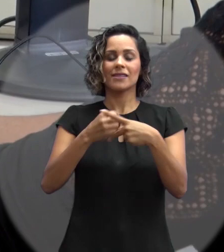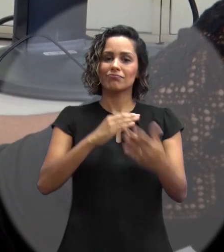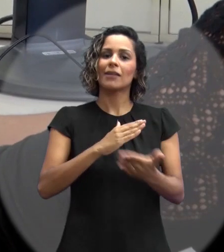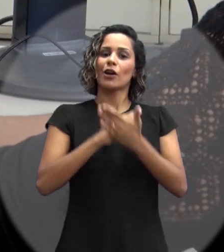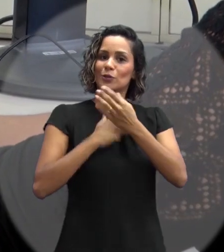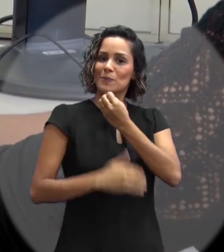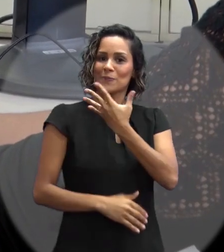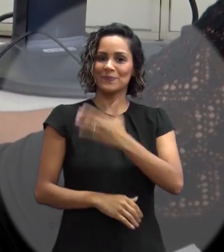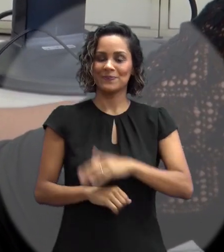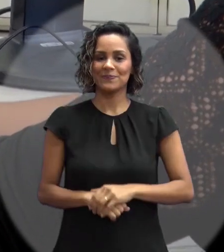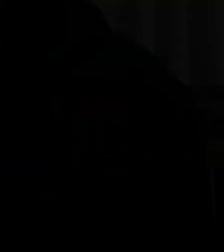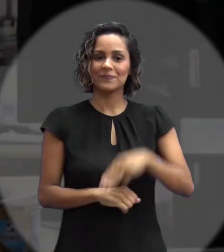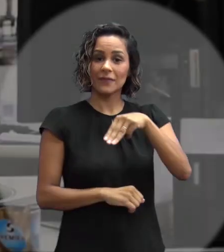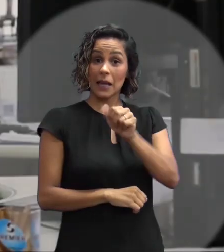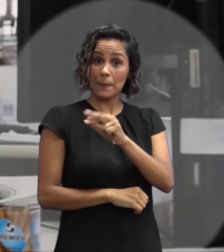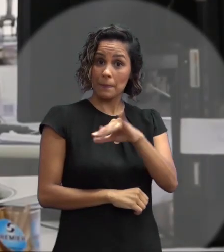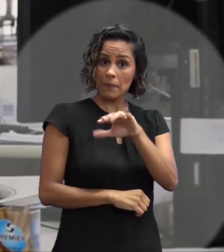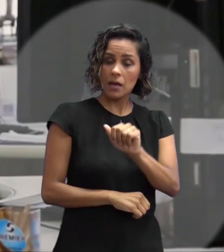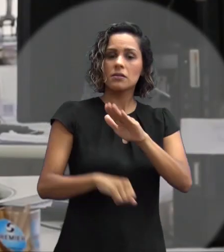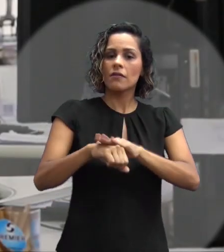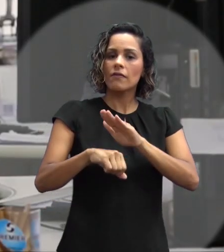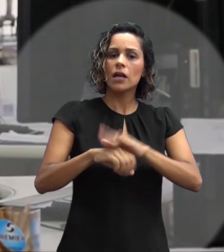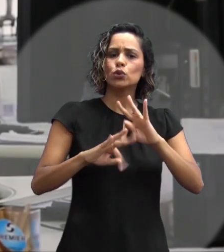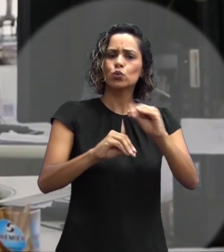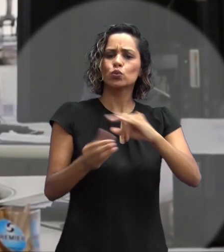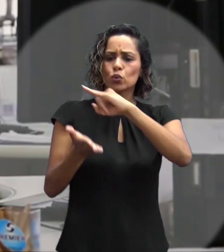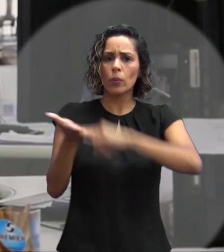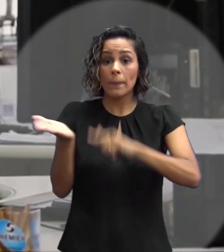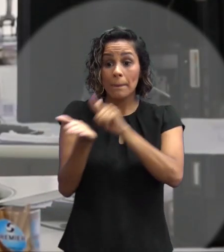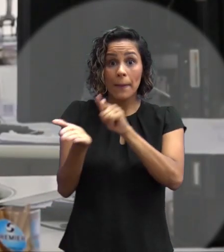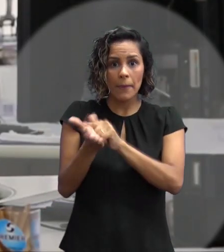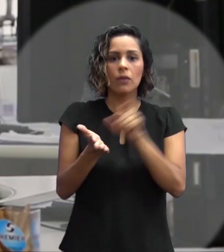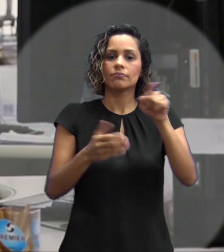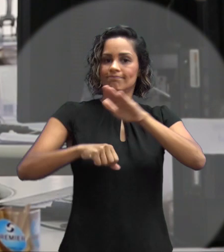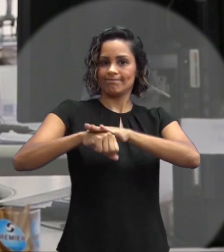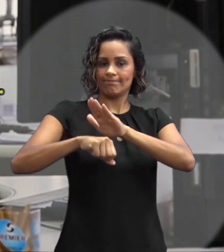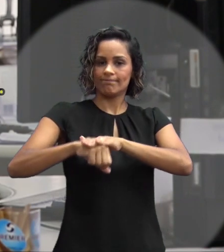Skype. Então ajuda muito. A Márcia faz a parte de serviço de máquina.